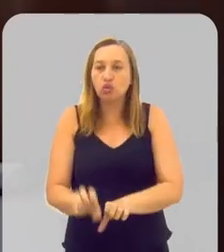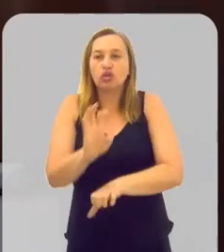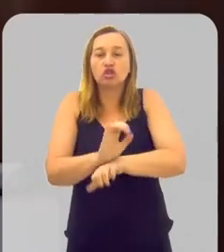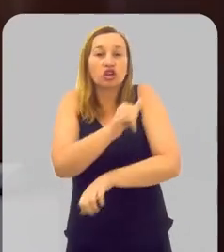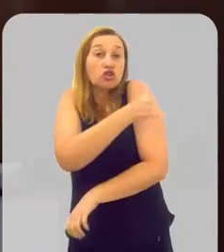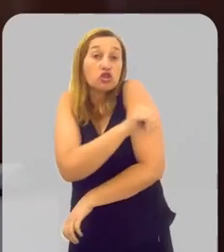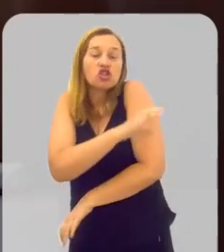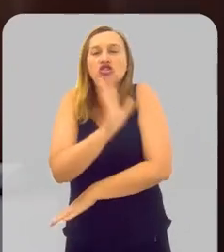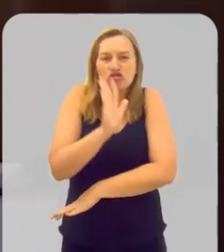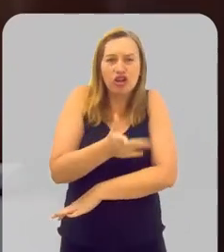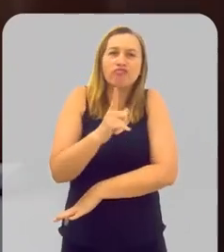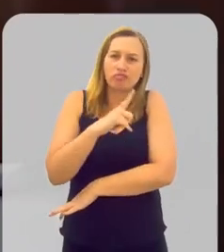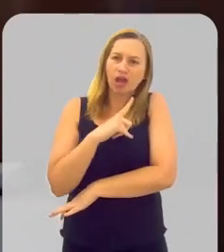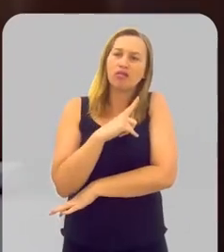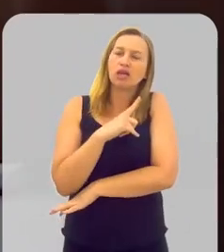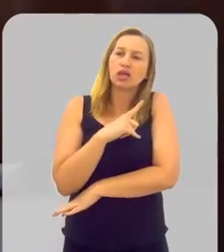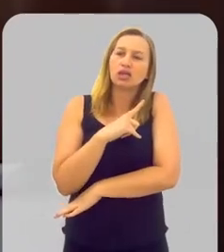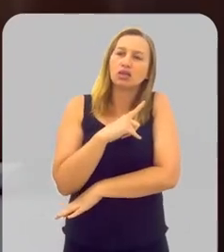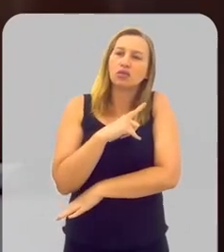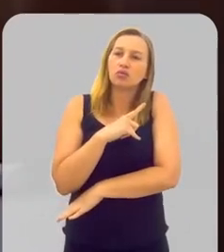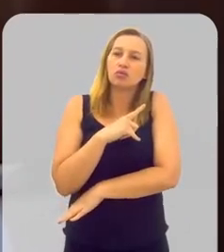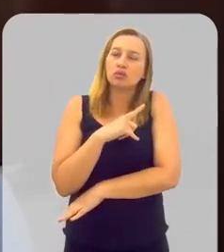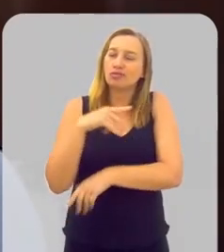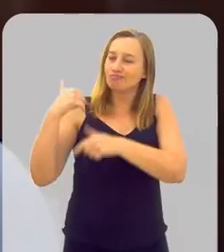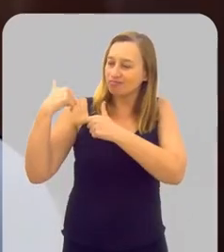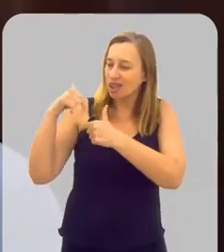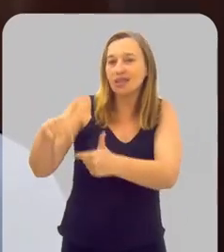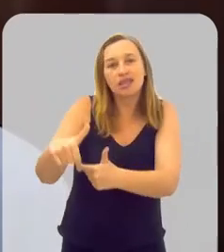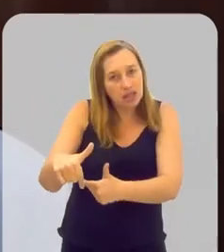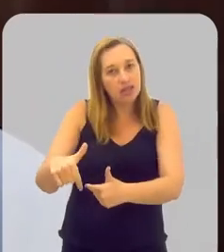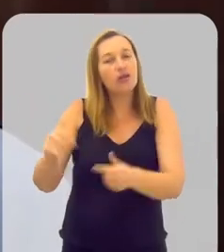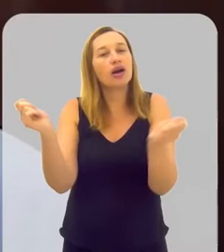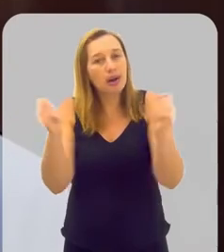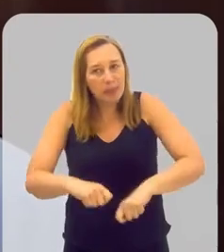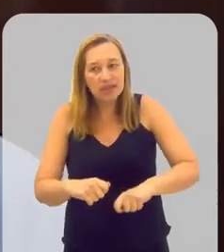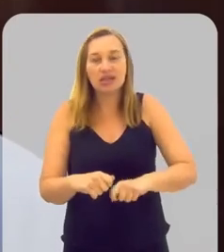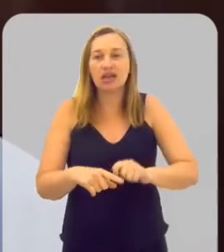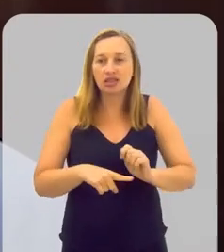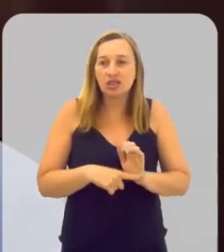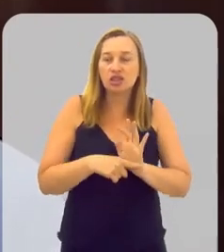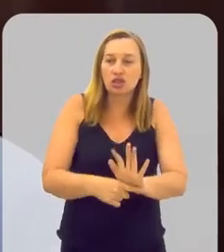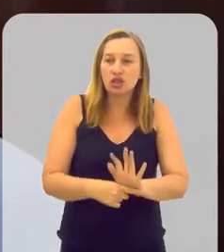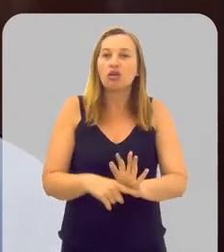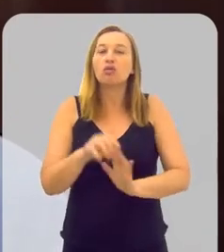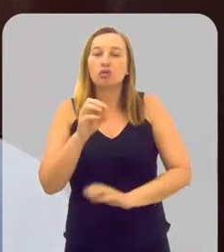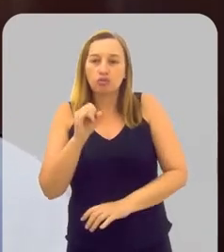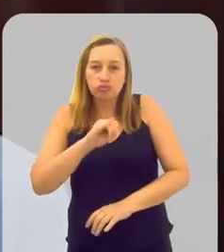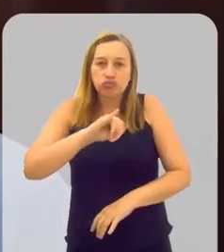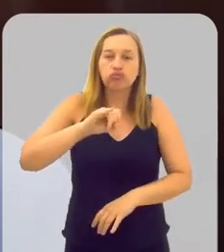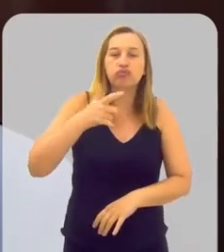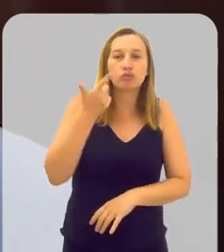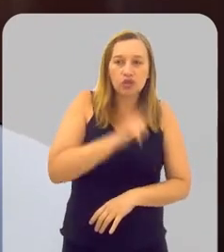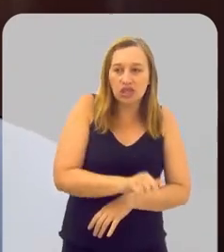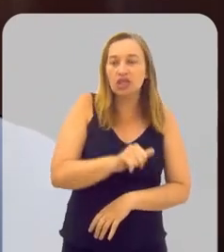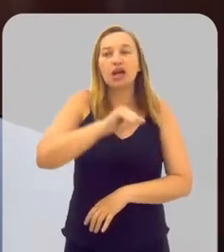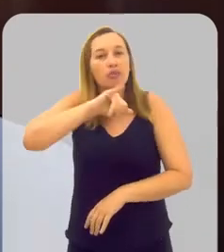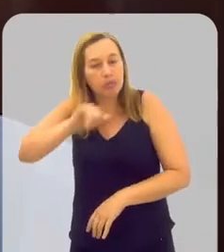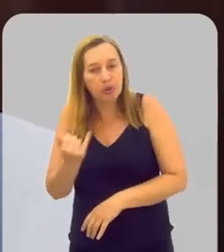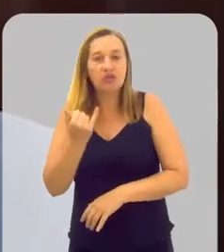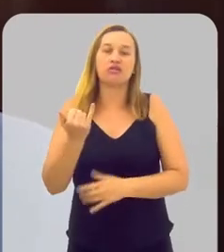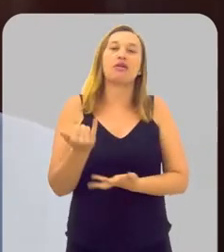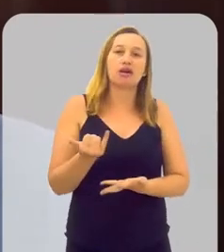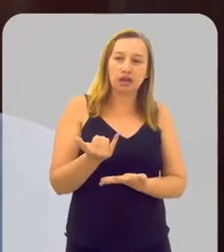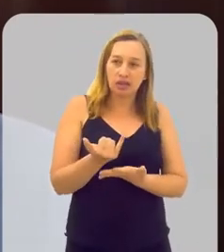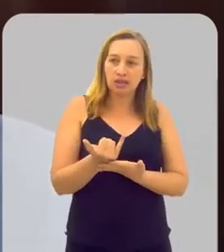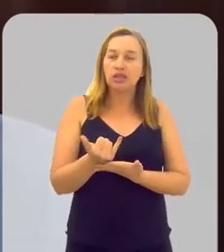utilizar toda uma infraestrutura que o estado do Rio de Janeiro, por exemplo, já tem uma tradição, uma capacidade de atendimento. Então, você conseguiria